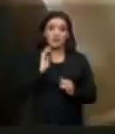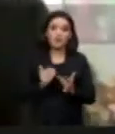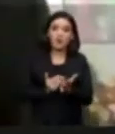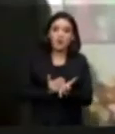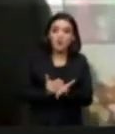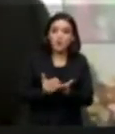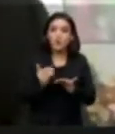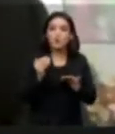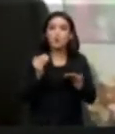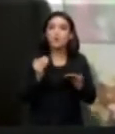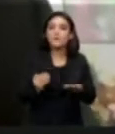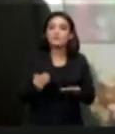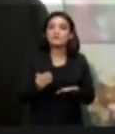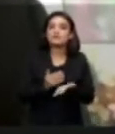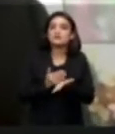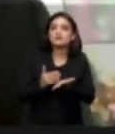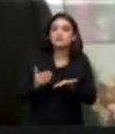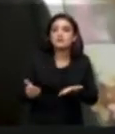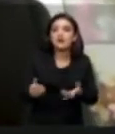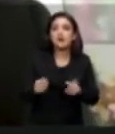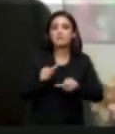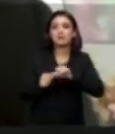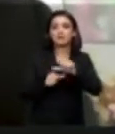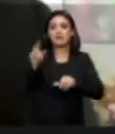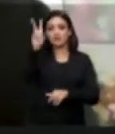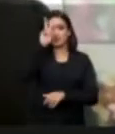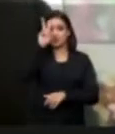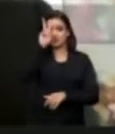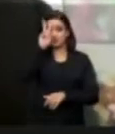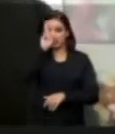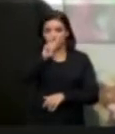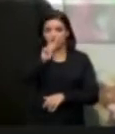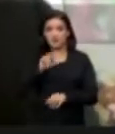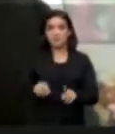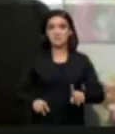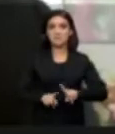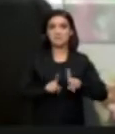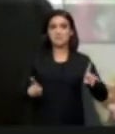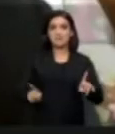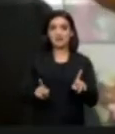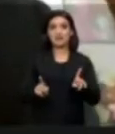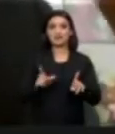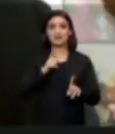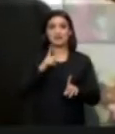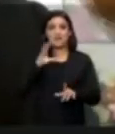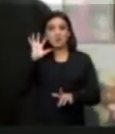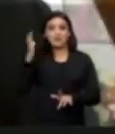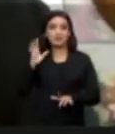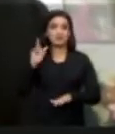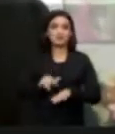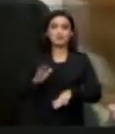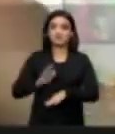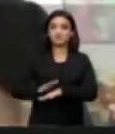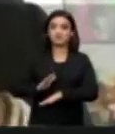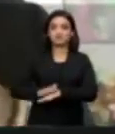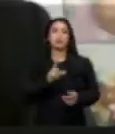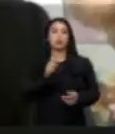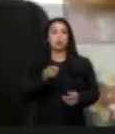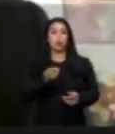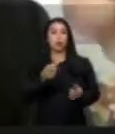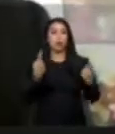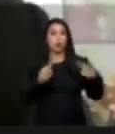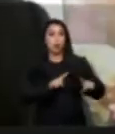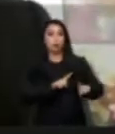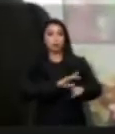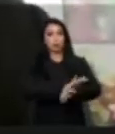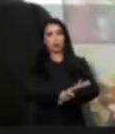essas que não estão na mão da população negra, em razão de um contínuo processo de exclusão que esse grupo vive na história do país.